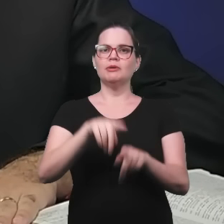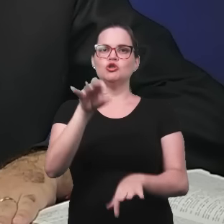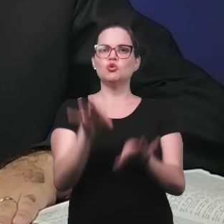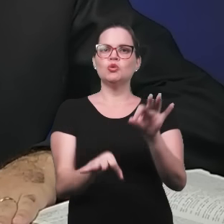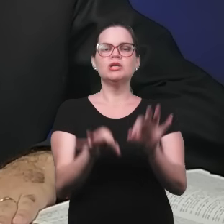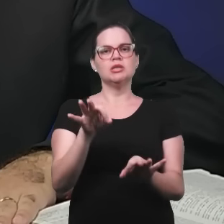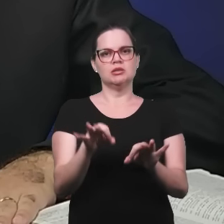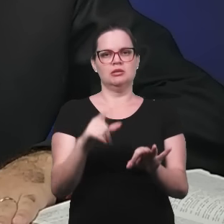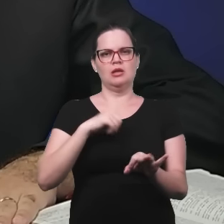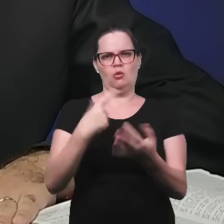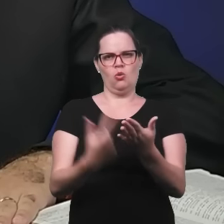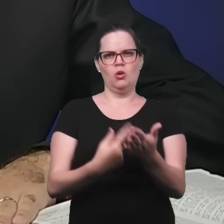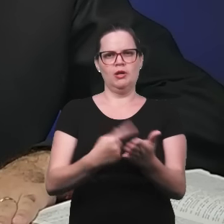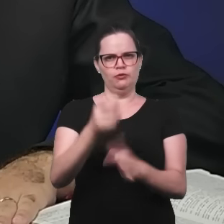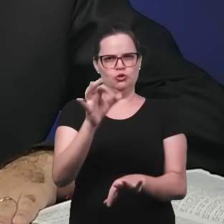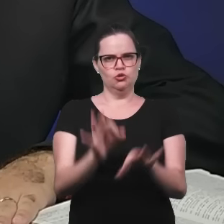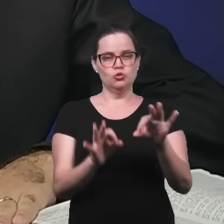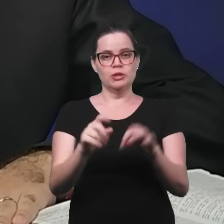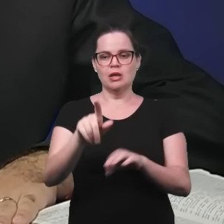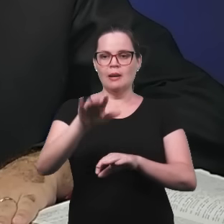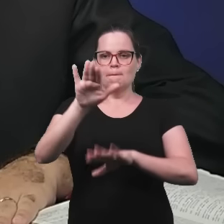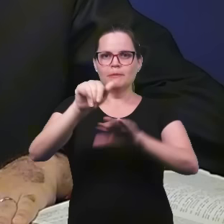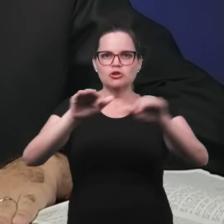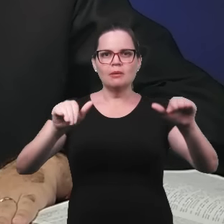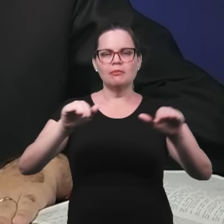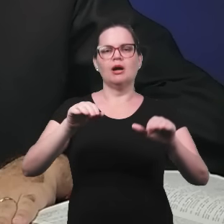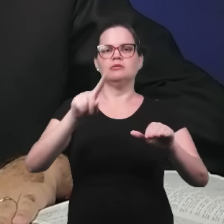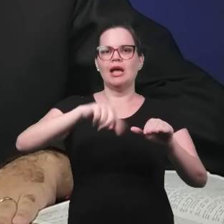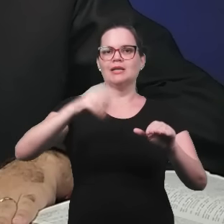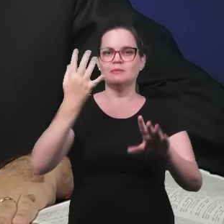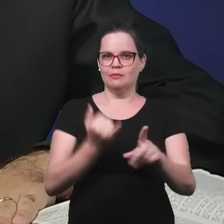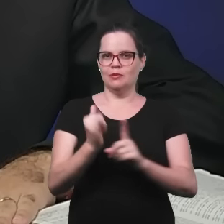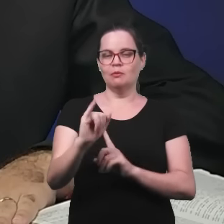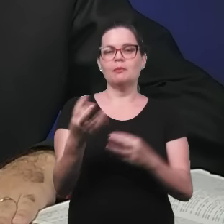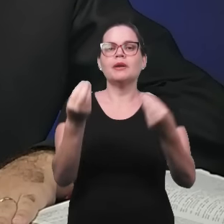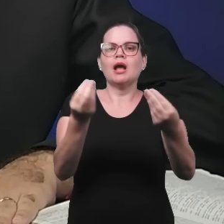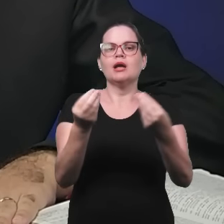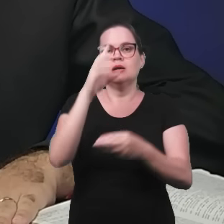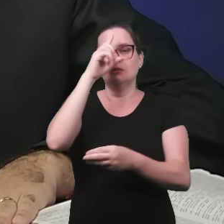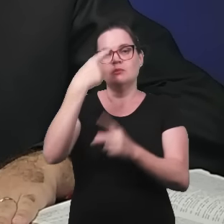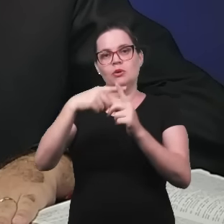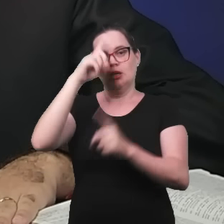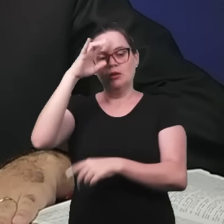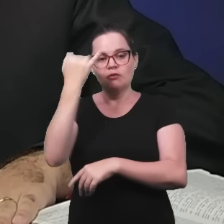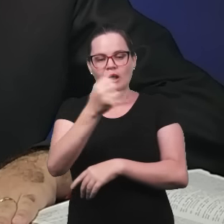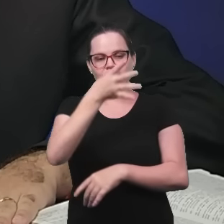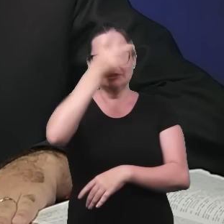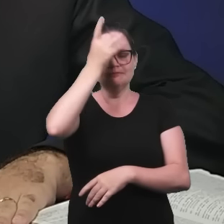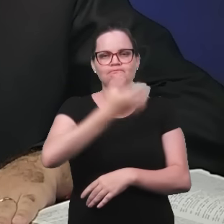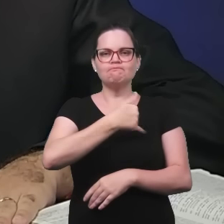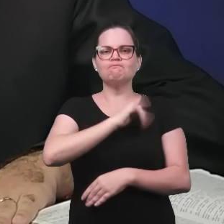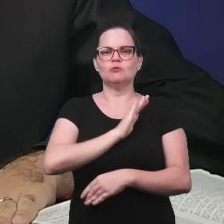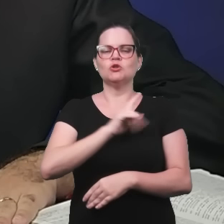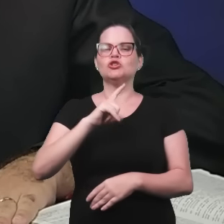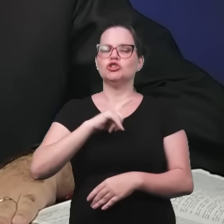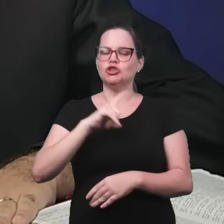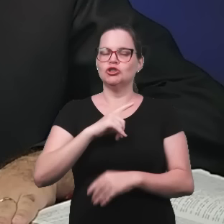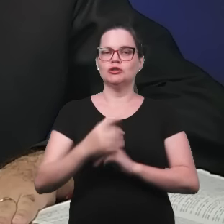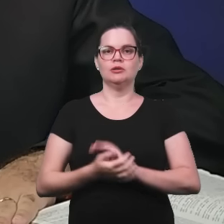de Deus no coração. Então, quando Deus chama a Eliseu para estar junto de Elias, havia toda